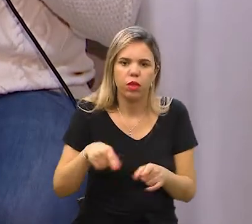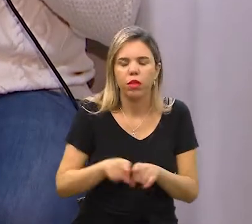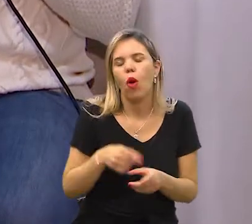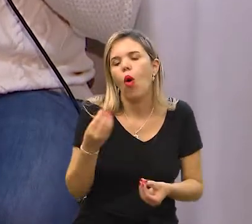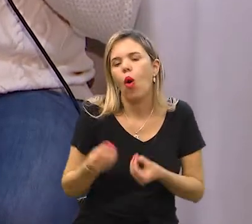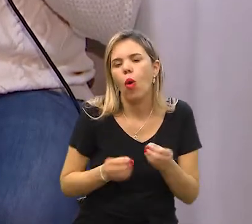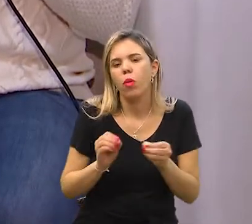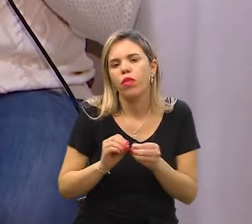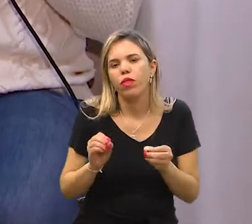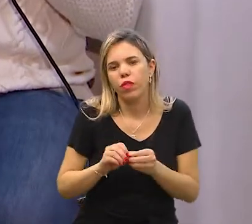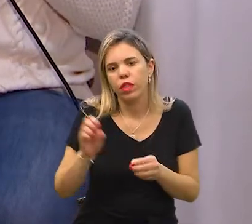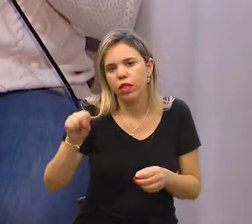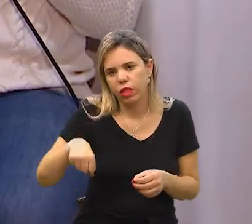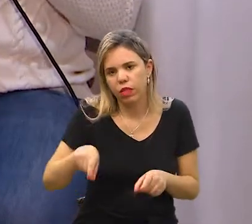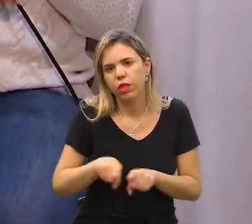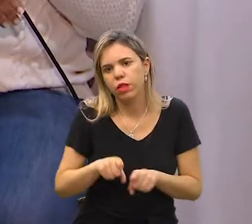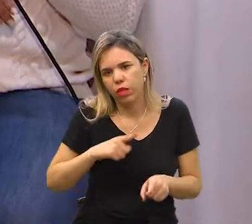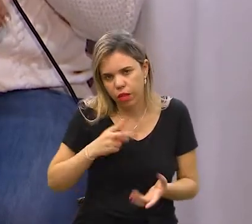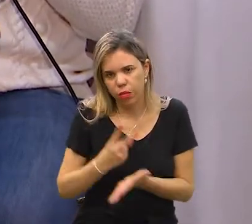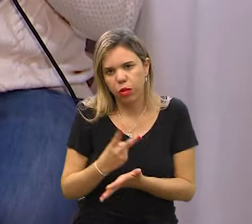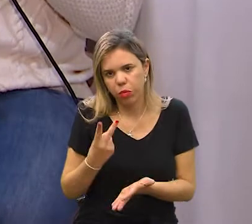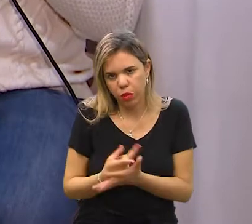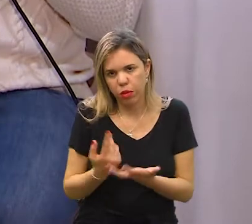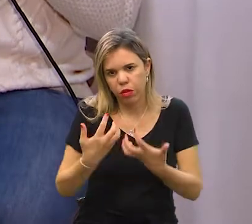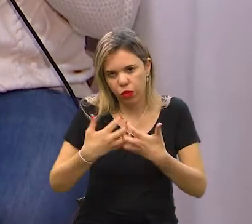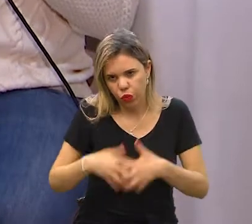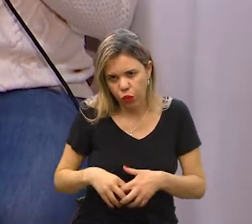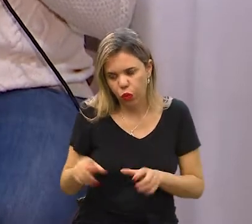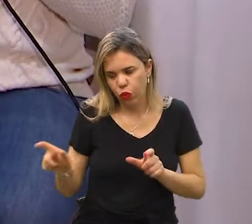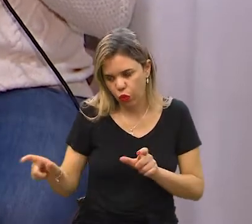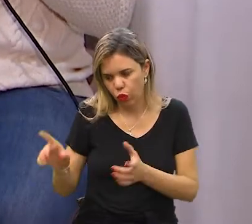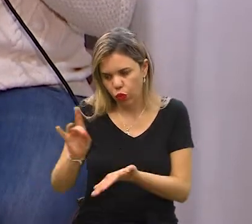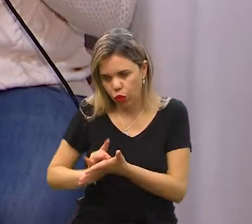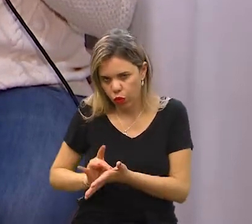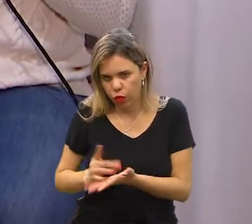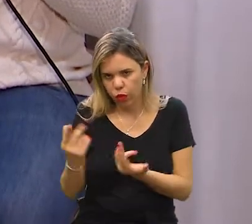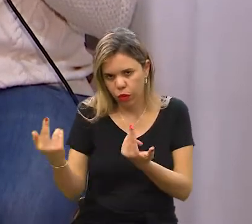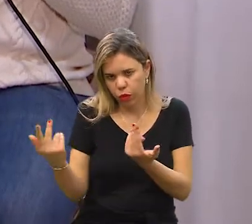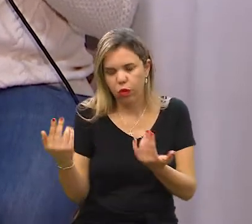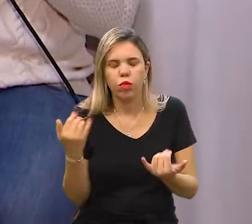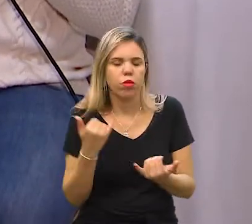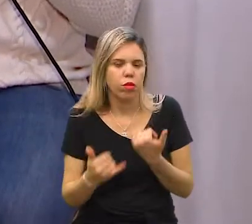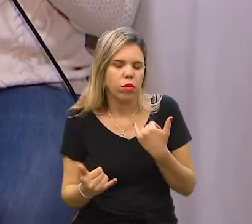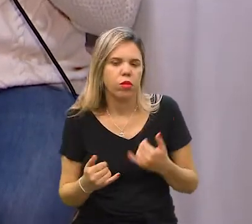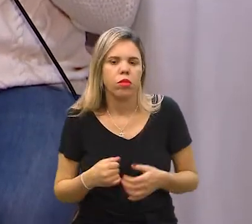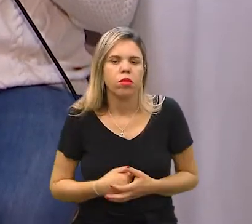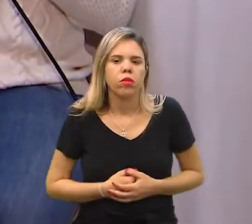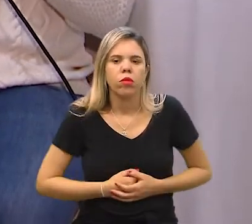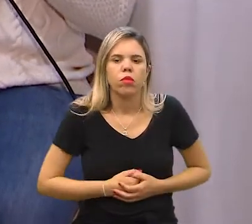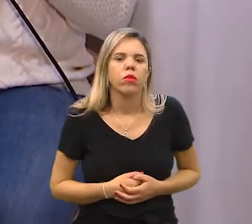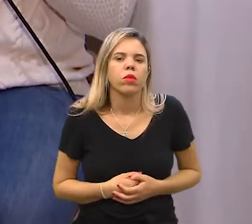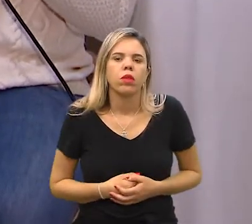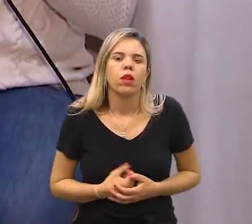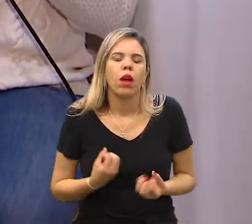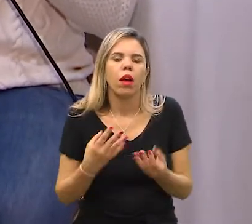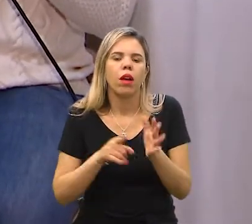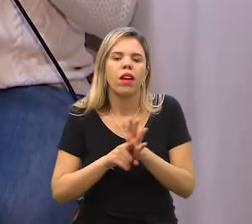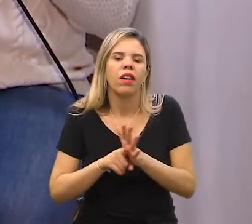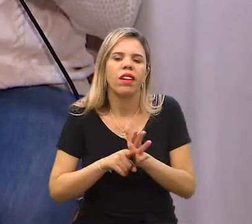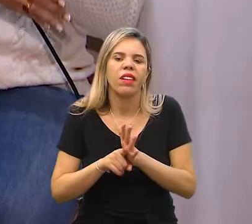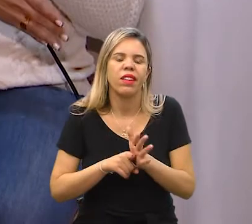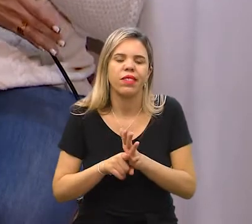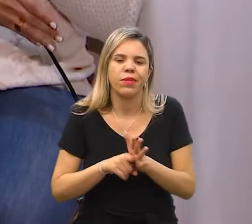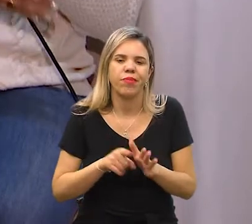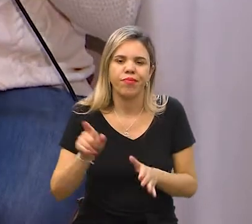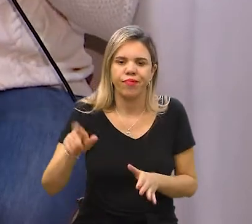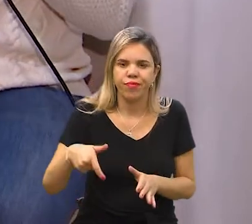também? Todas aquelas Isso, ele tem a mesma vantagens. funcionalidade do cartão físico, né? Inclusive, as informações,